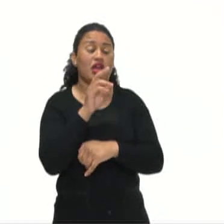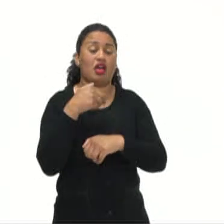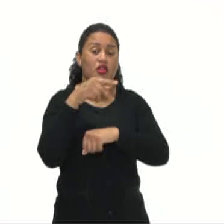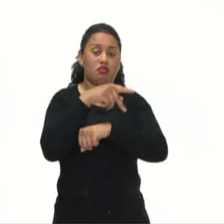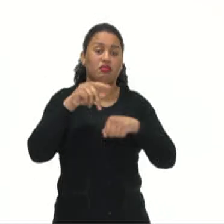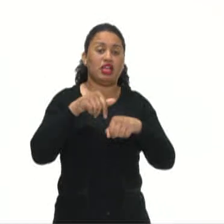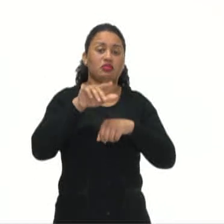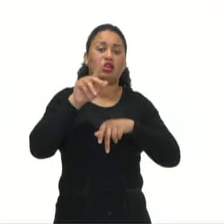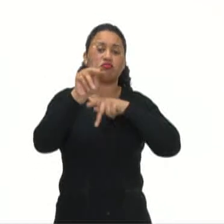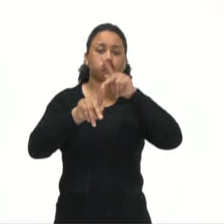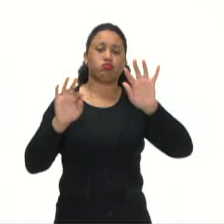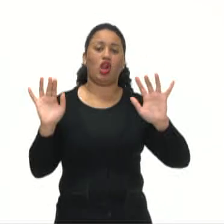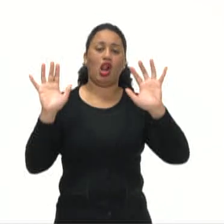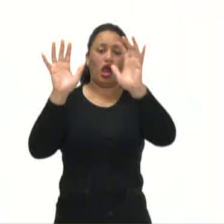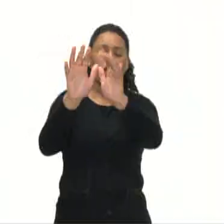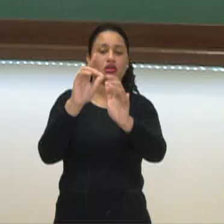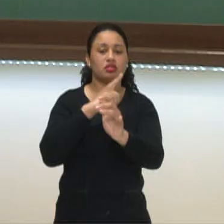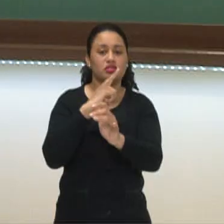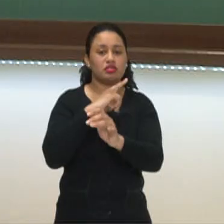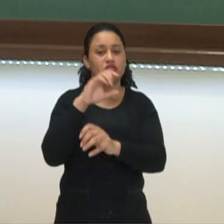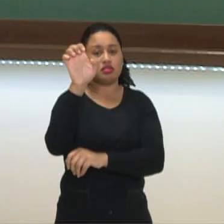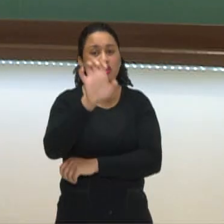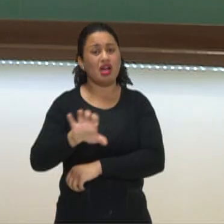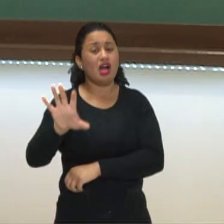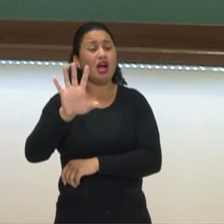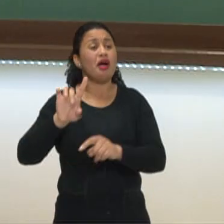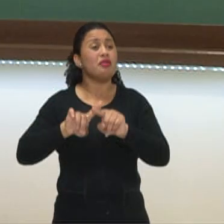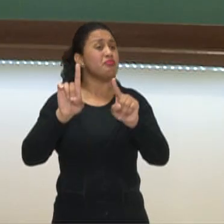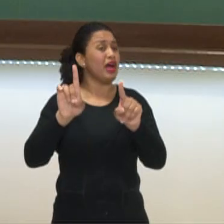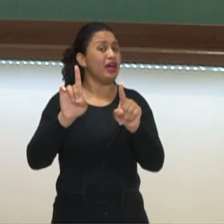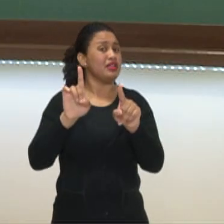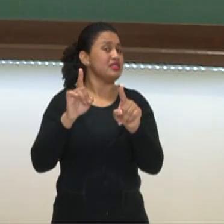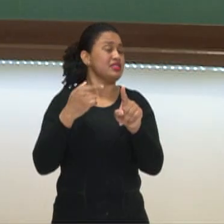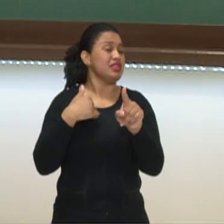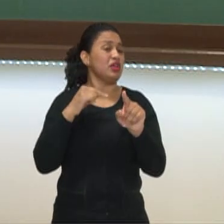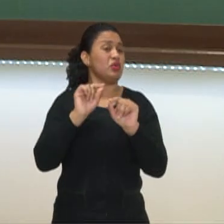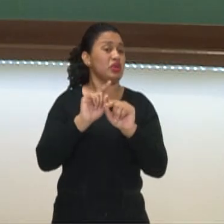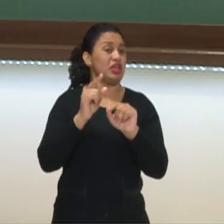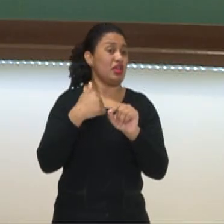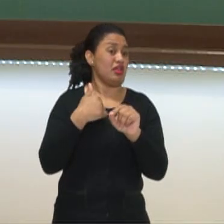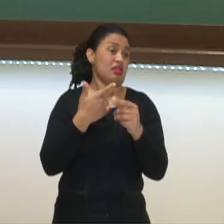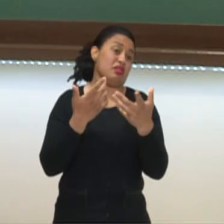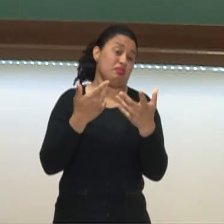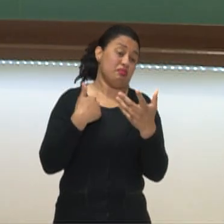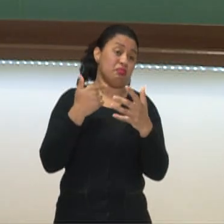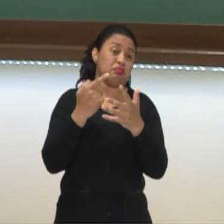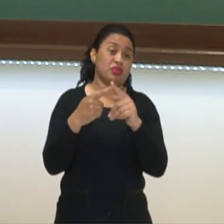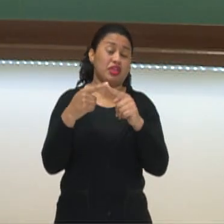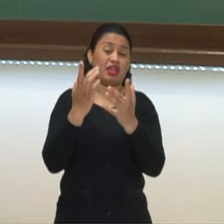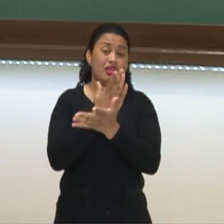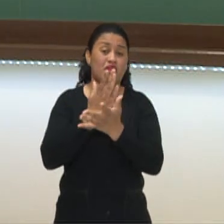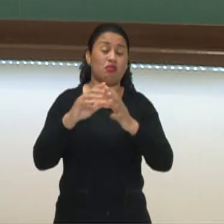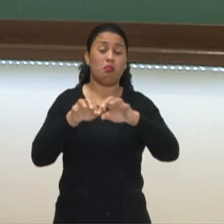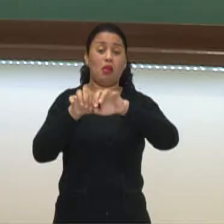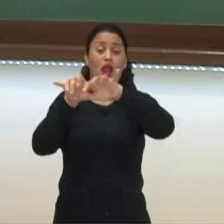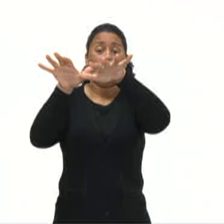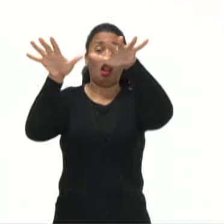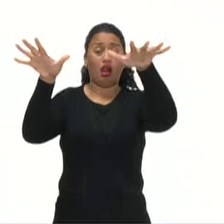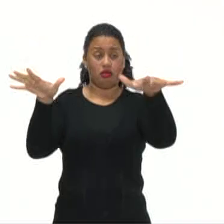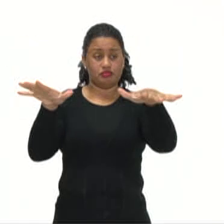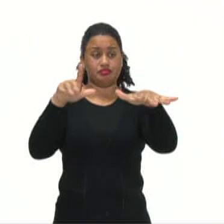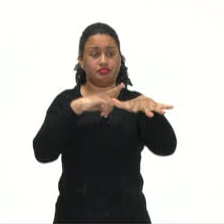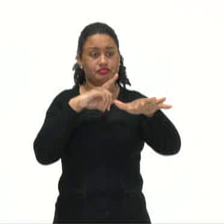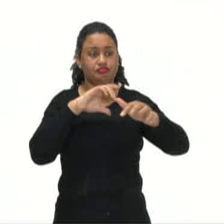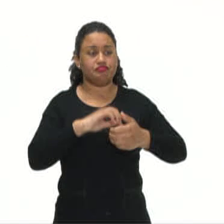mais populoso da Europa, mas de longe é o menos povoado da Europa. Muito se dá por conta da extensão territorial.